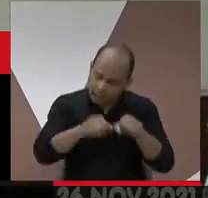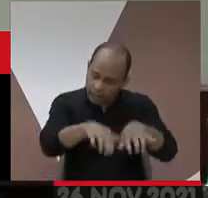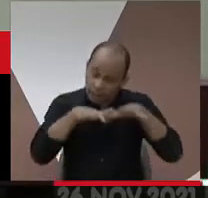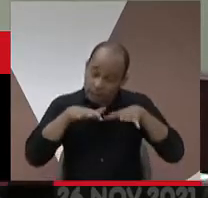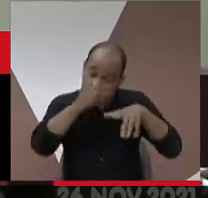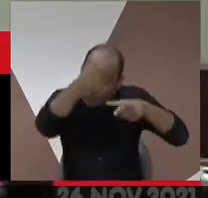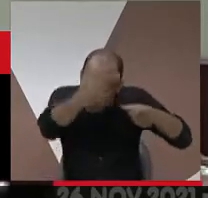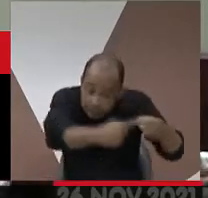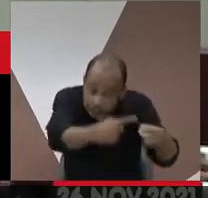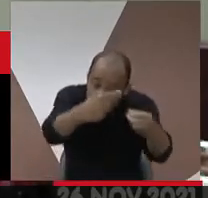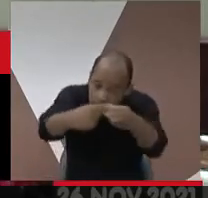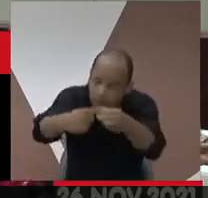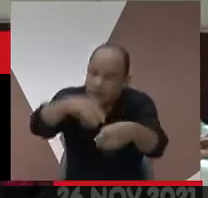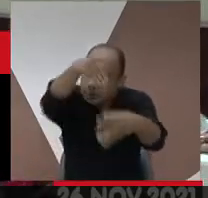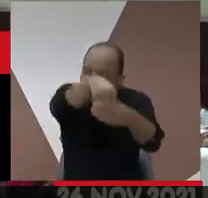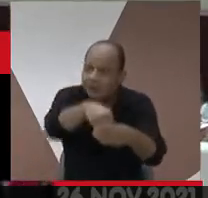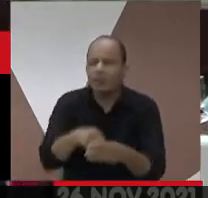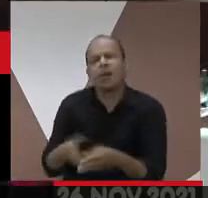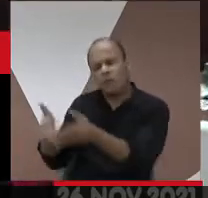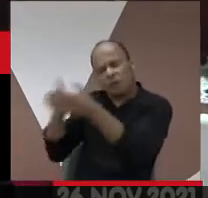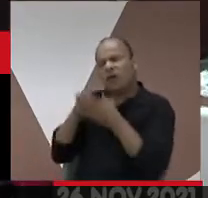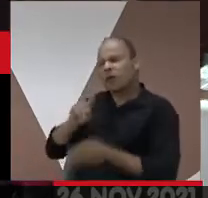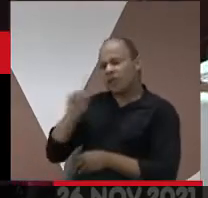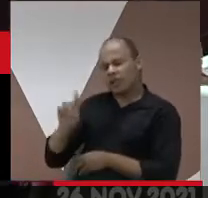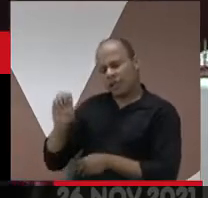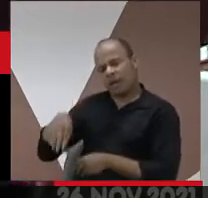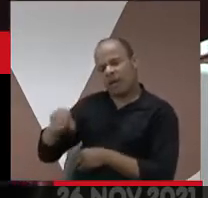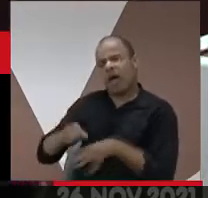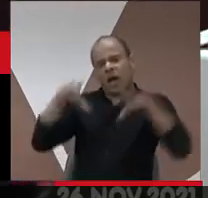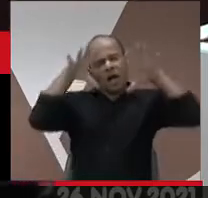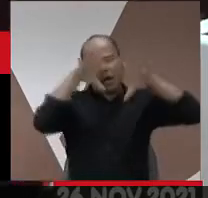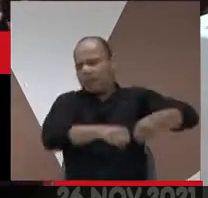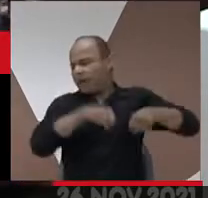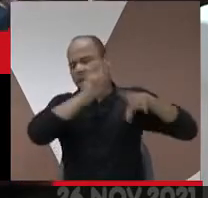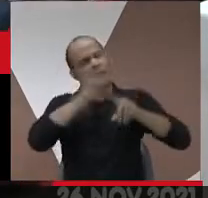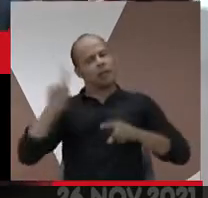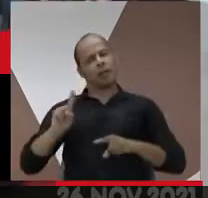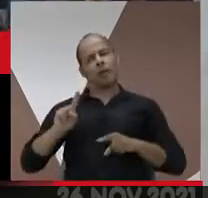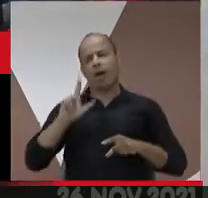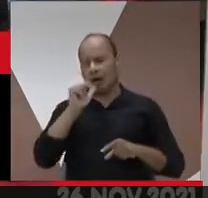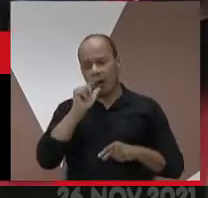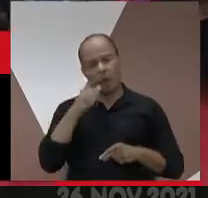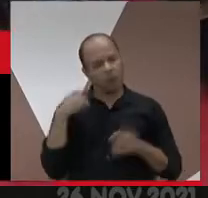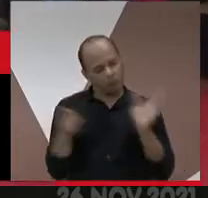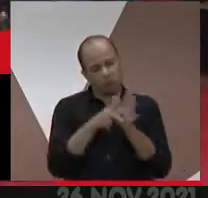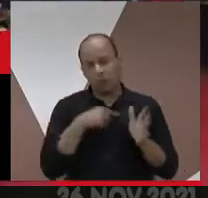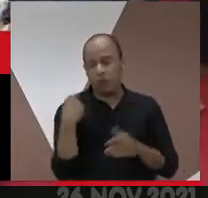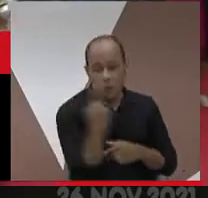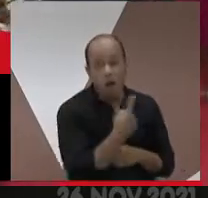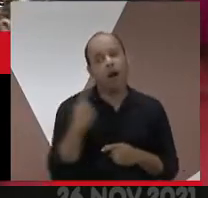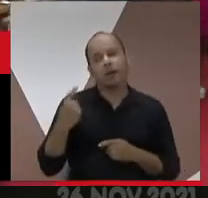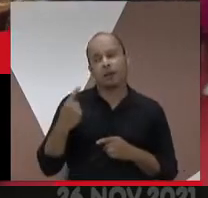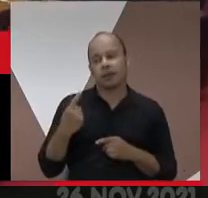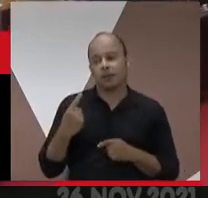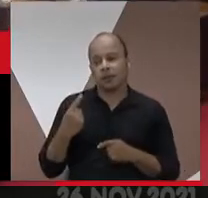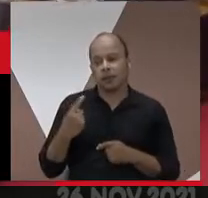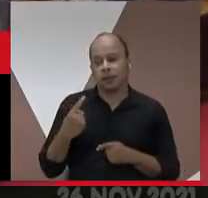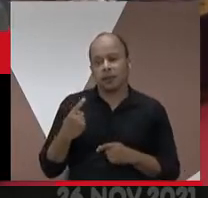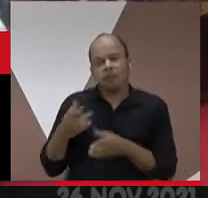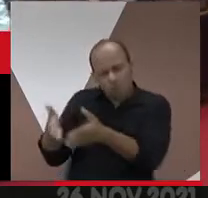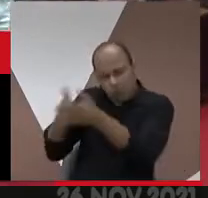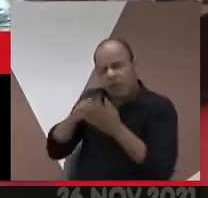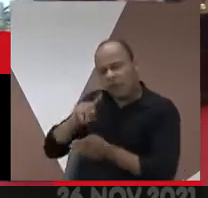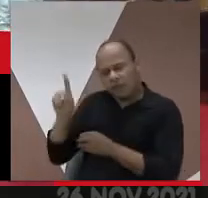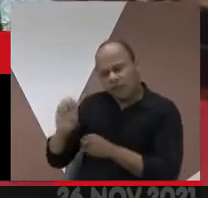nós dizemos, Zema, tira a mão da nossa água. Neste domingo, nós vamos fazer mais uma manifestação na Orla da Represa,